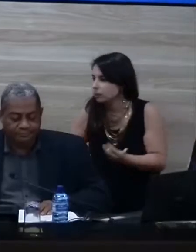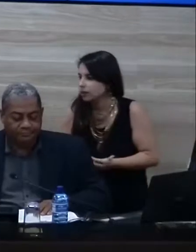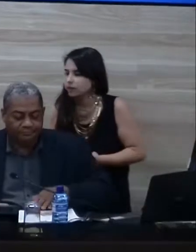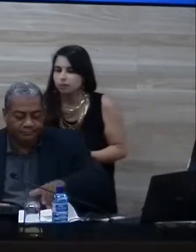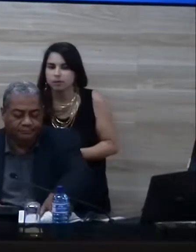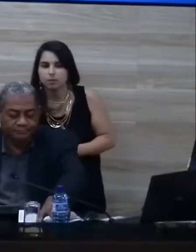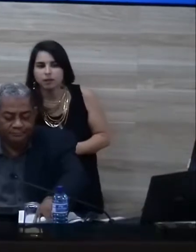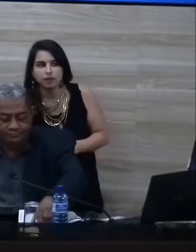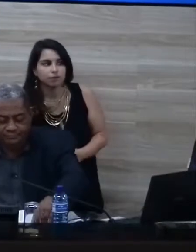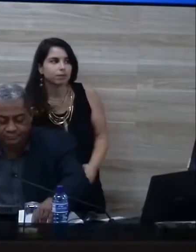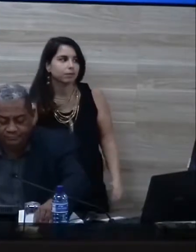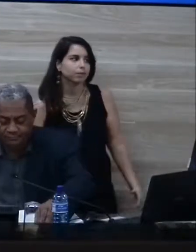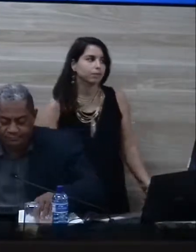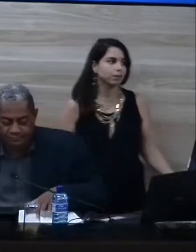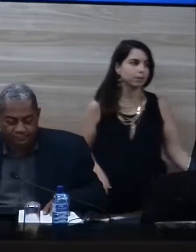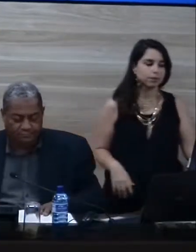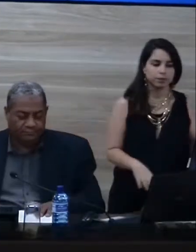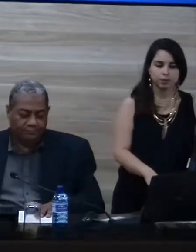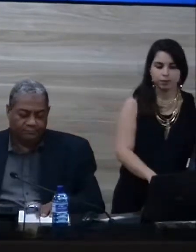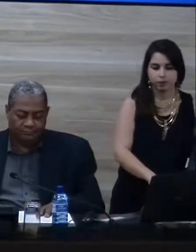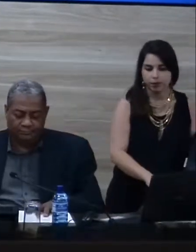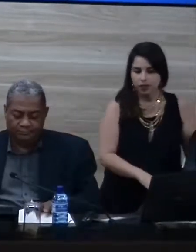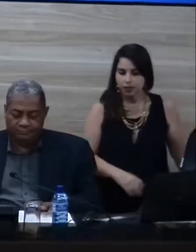Um minuto só.